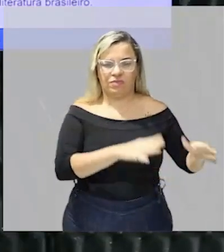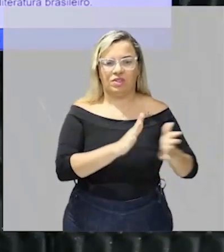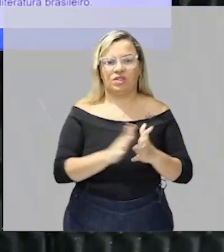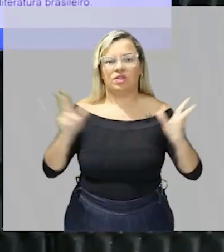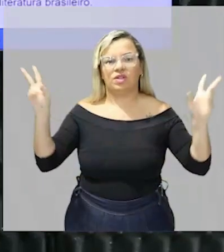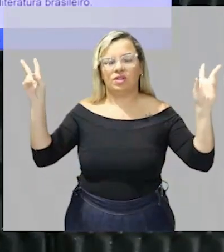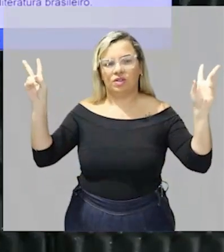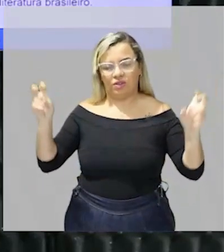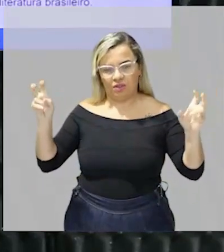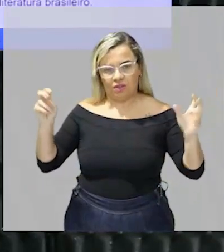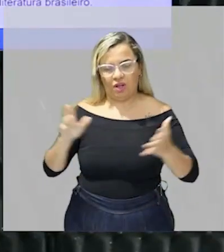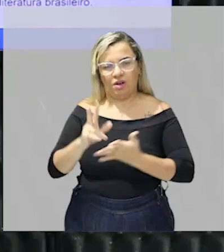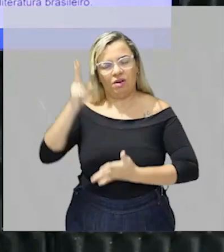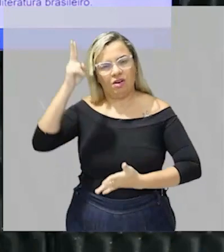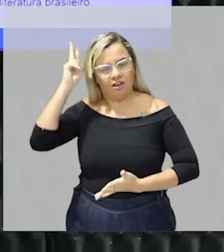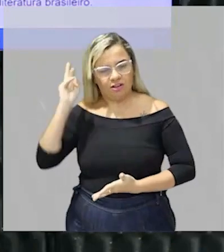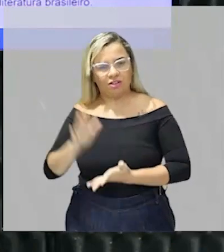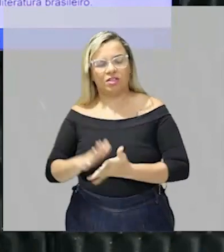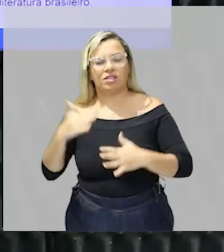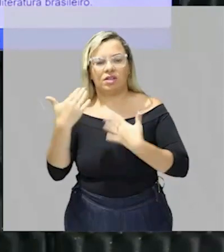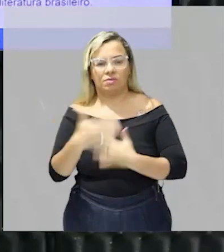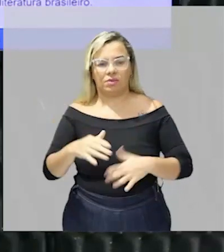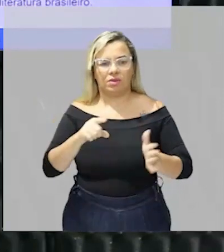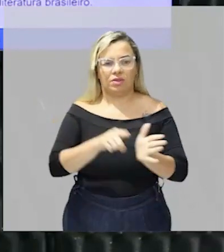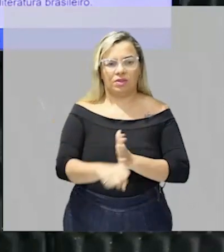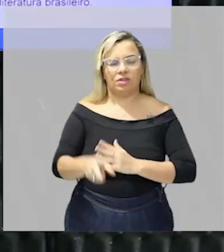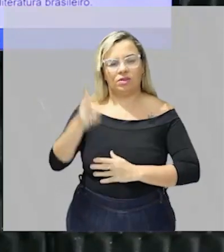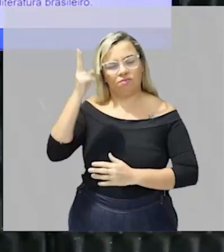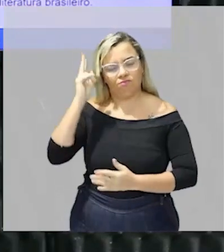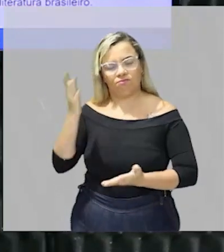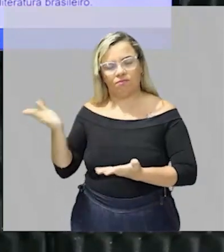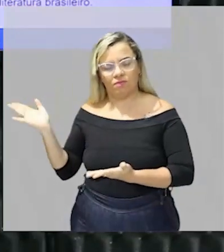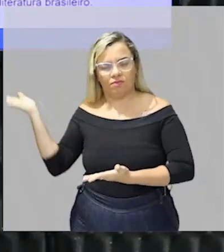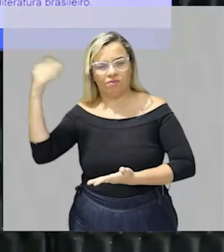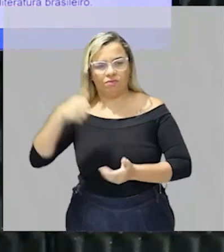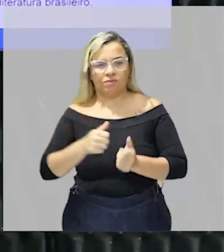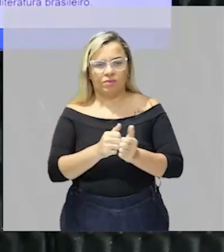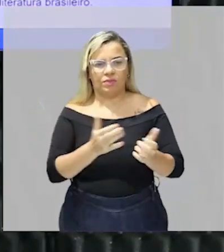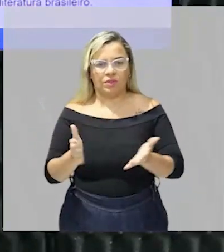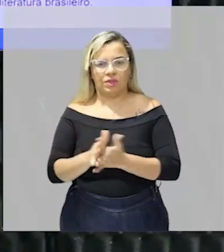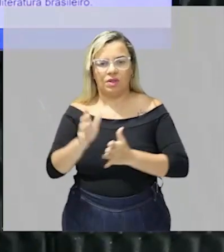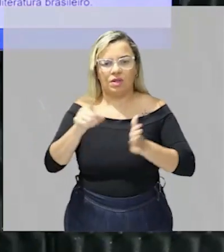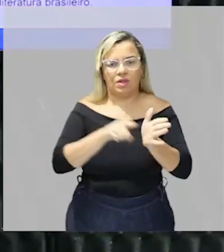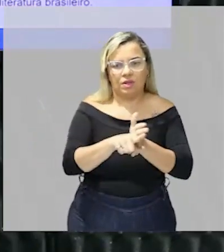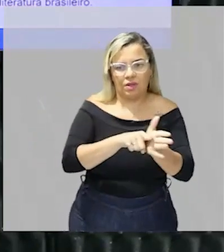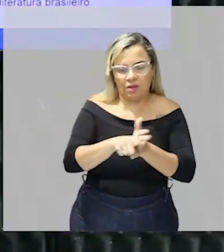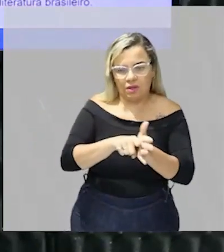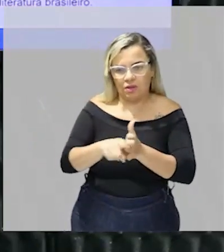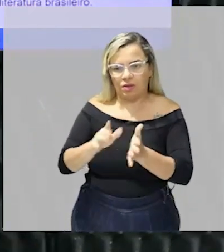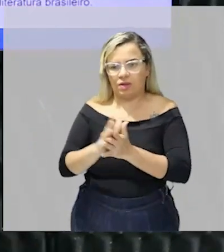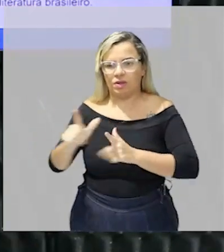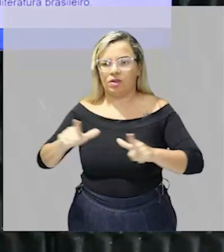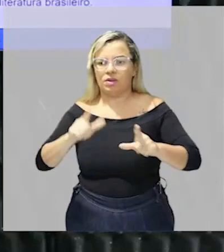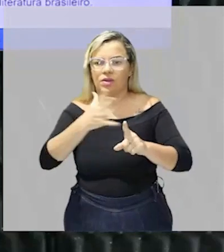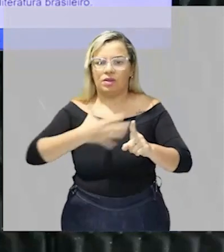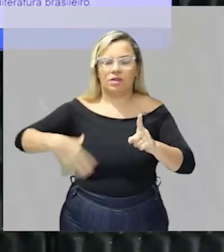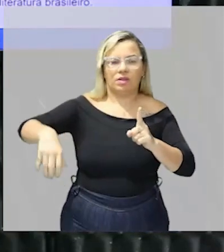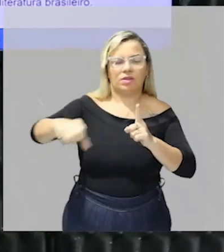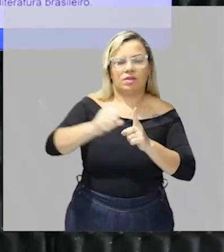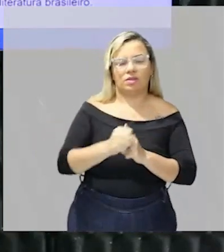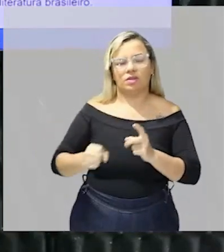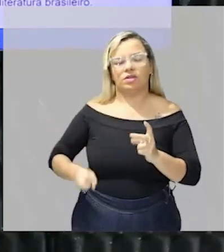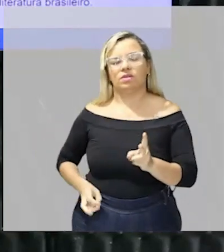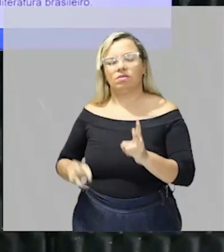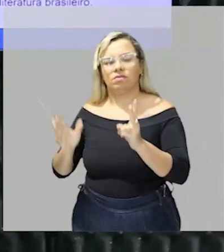muito presente nesses vestibulares. Então vamos lá. Os pesquisadores que trabalham com